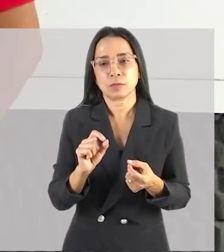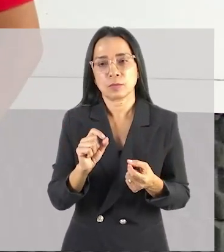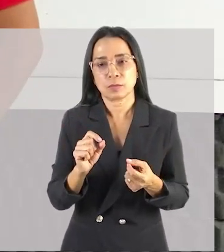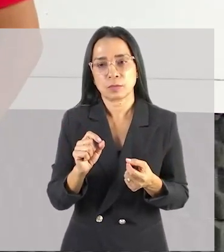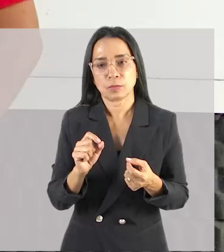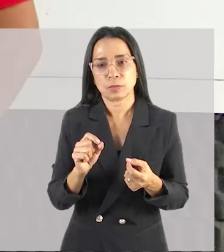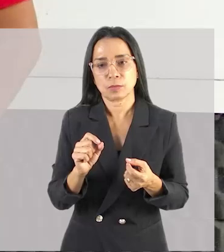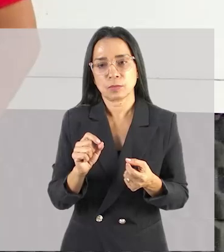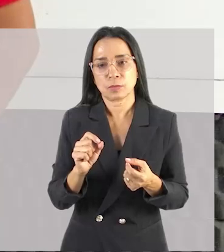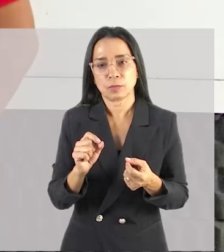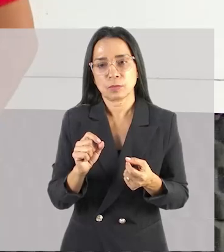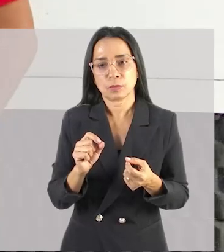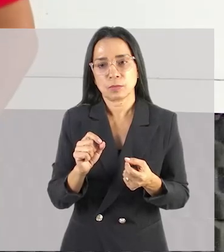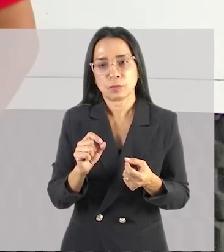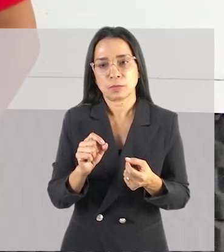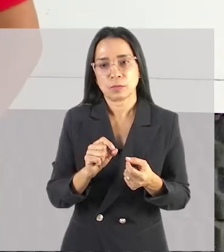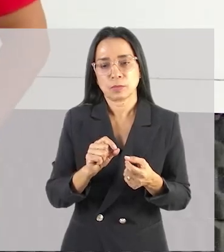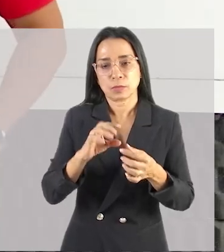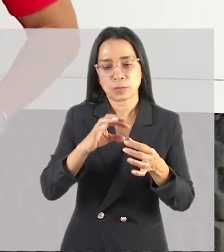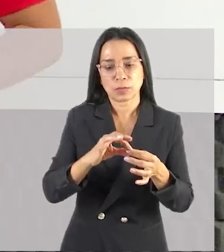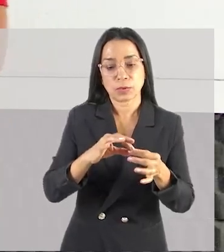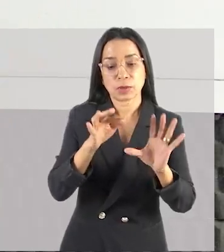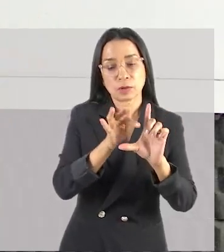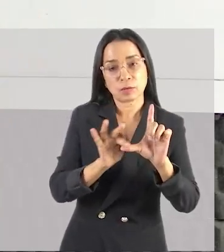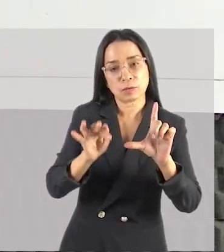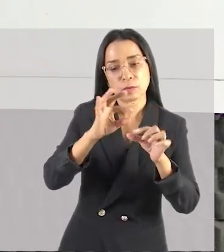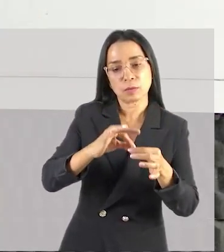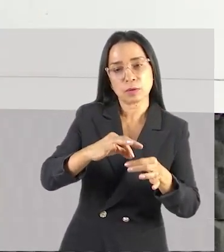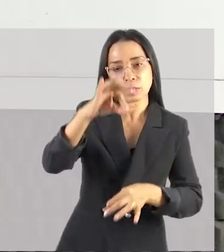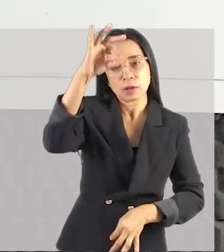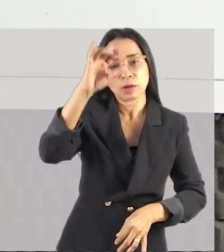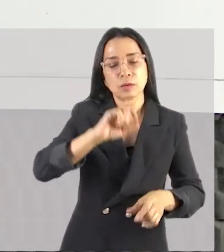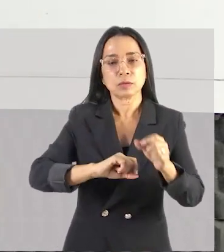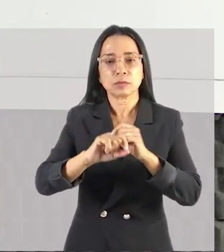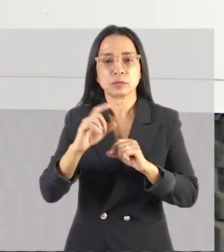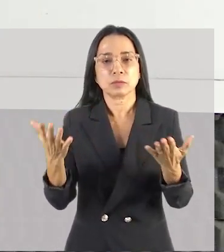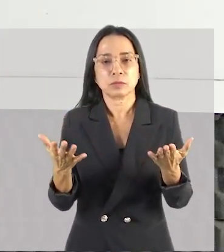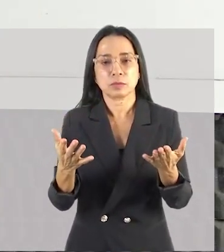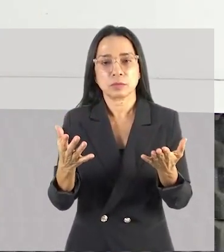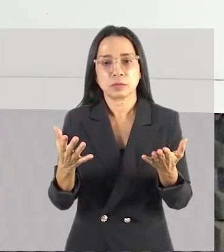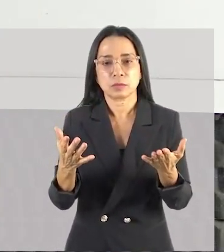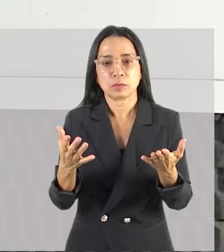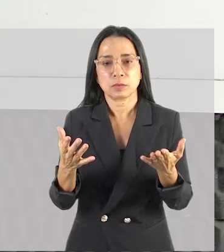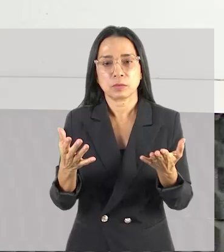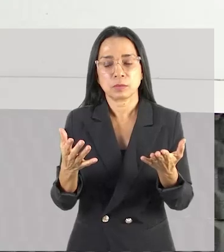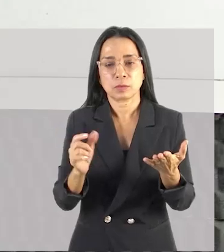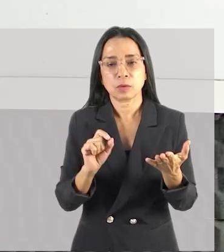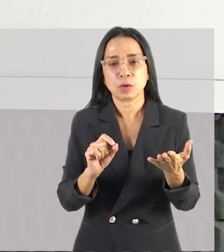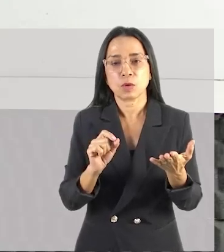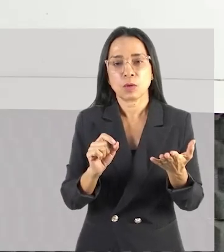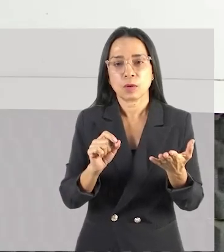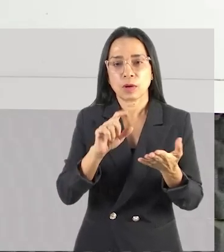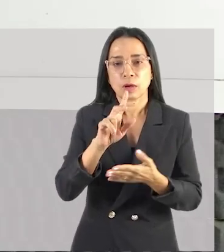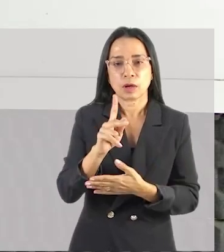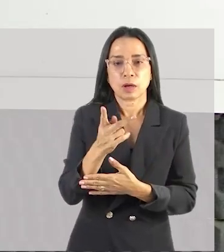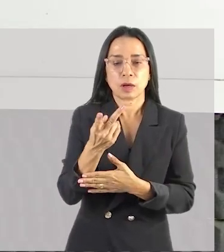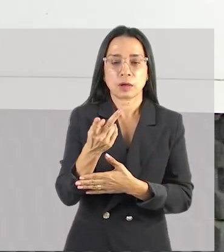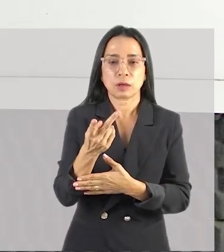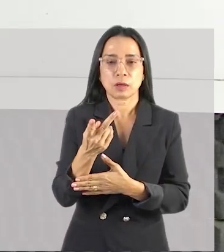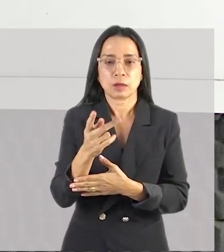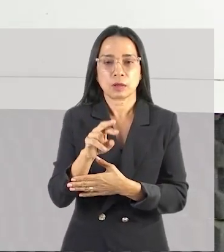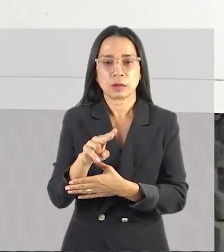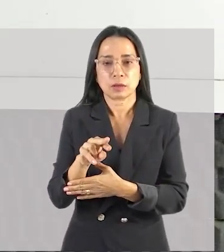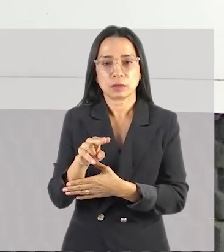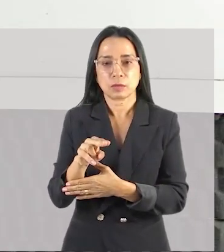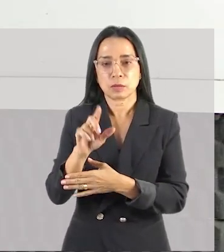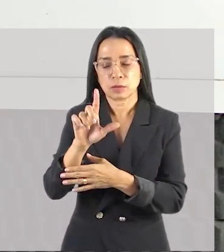o lado a partir da fórmula da altura. A altura do triângulo equilátero é dado pela fórmula H